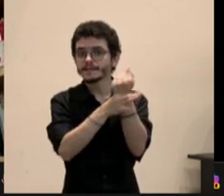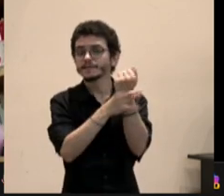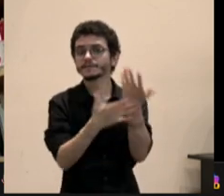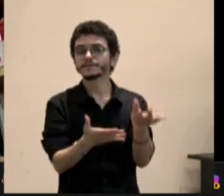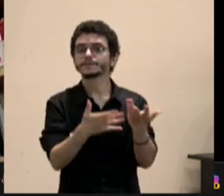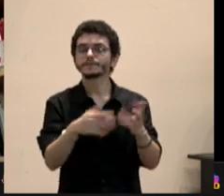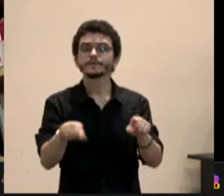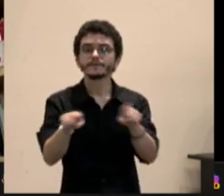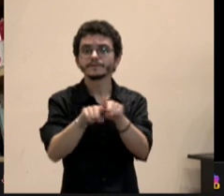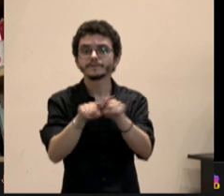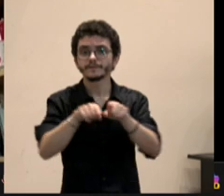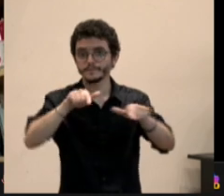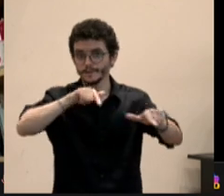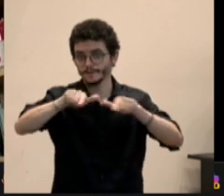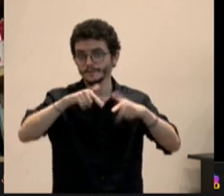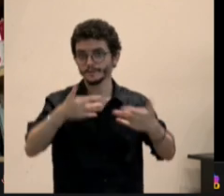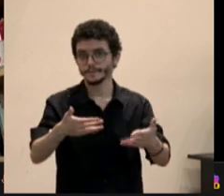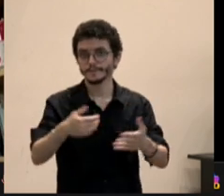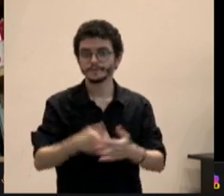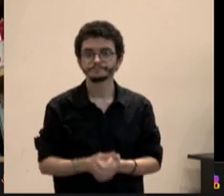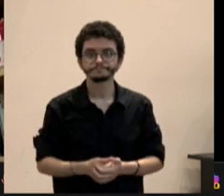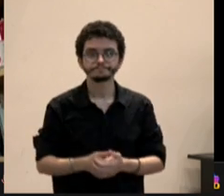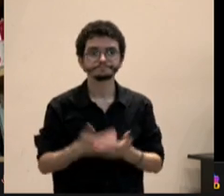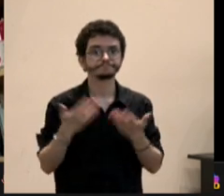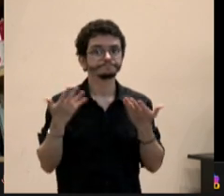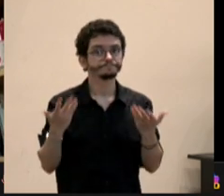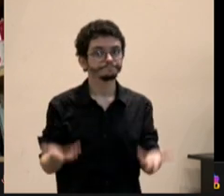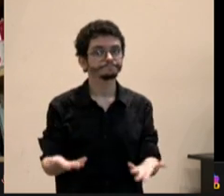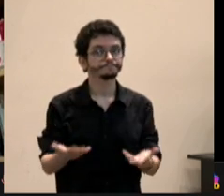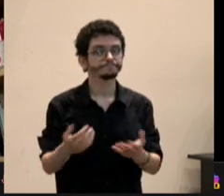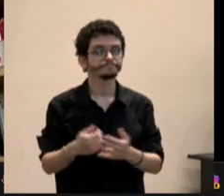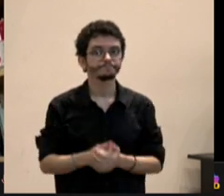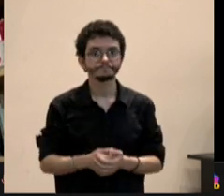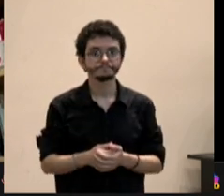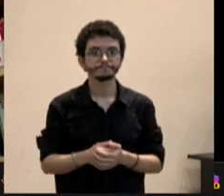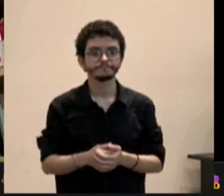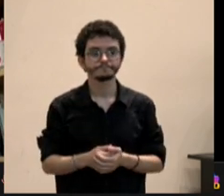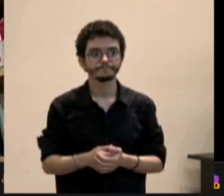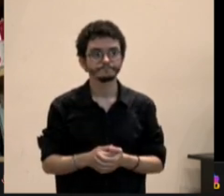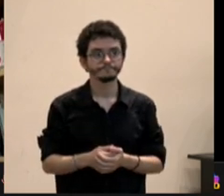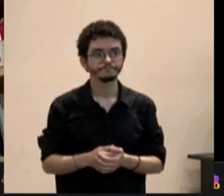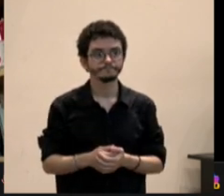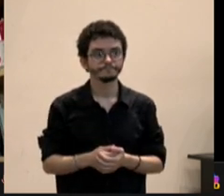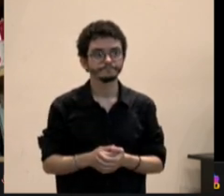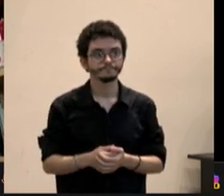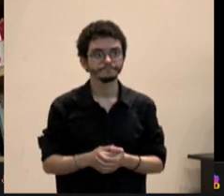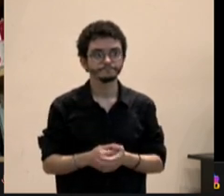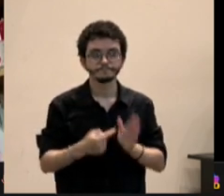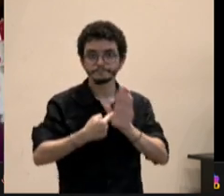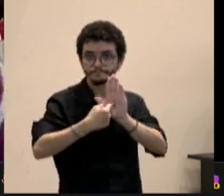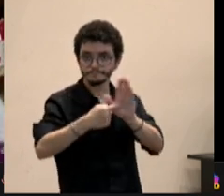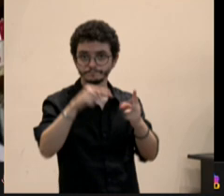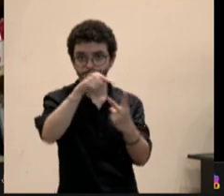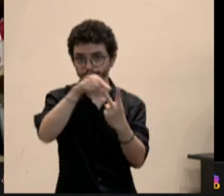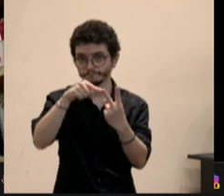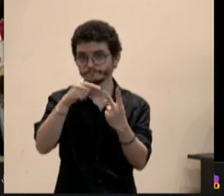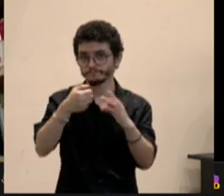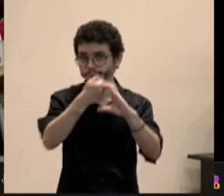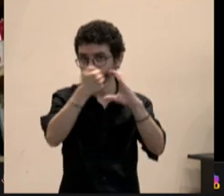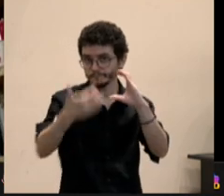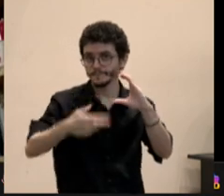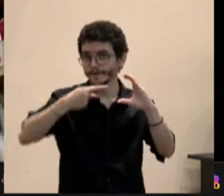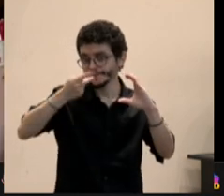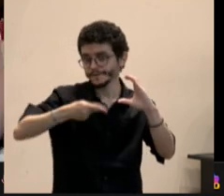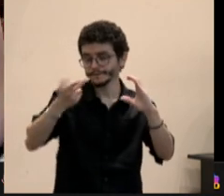também no trabalho. Bom, posto esses dois aspectos iniciais da minha fala,